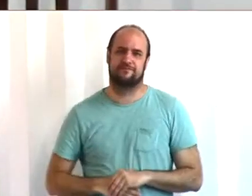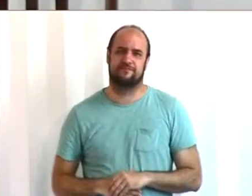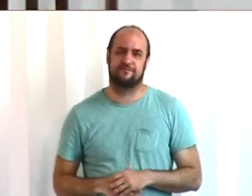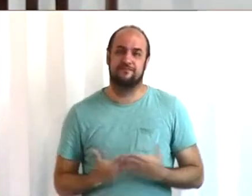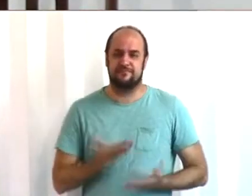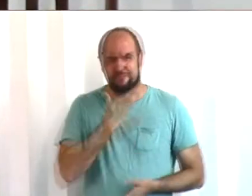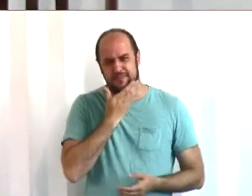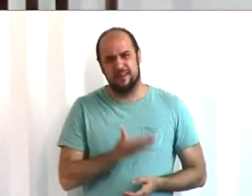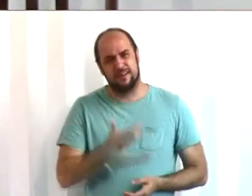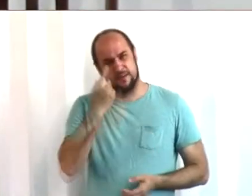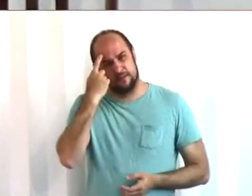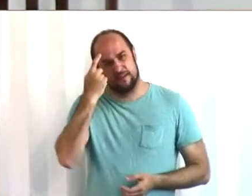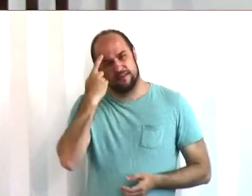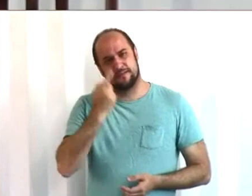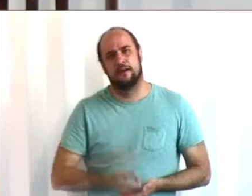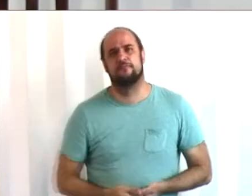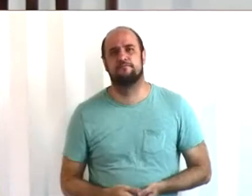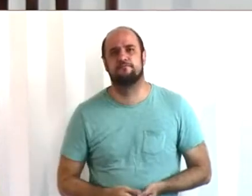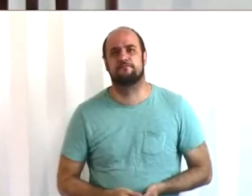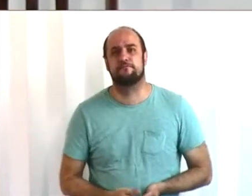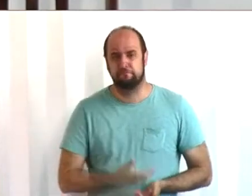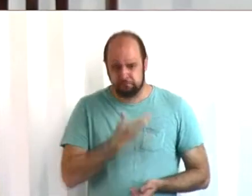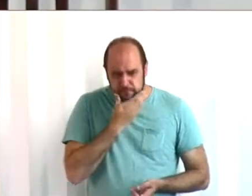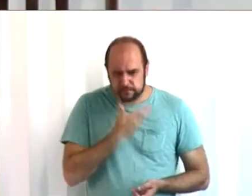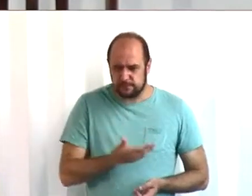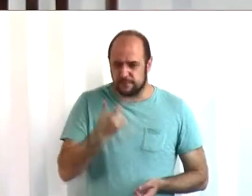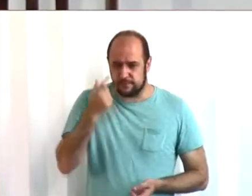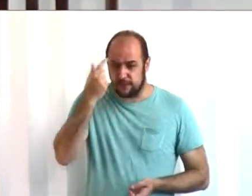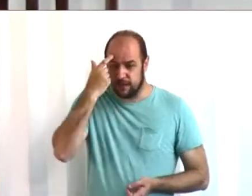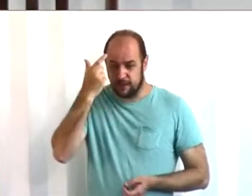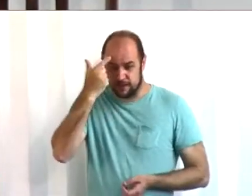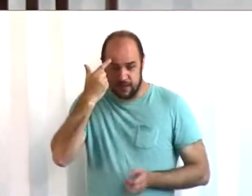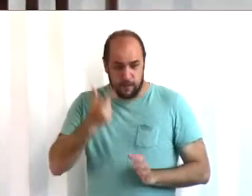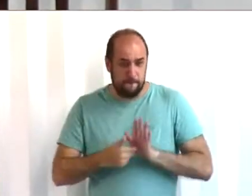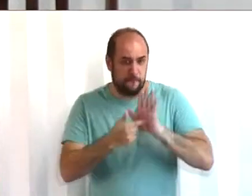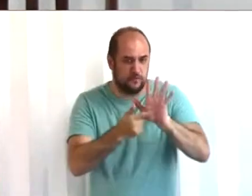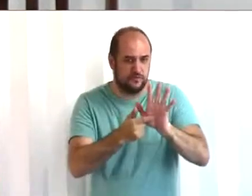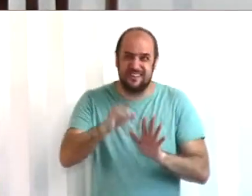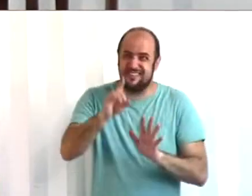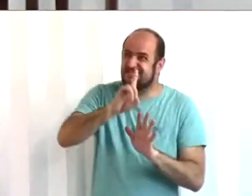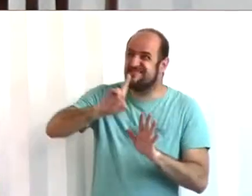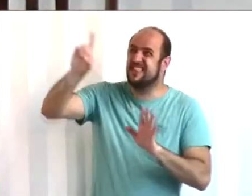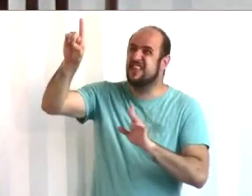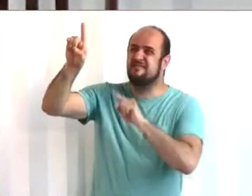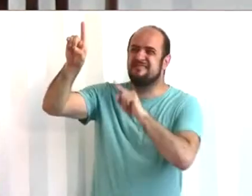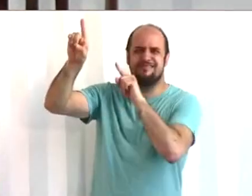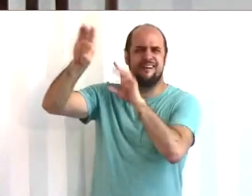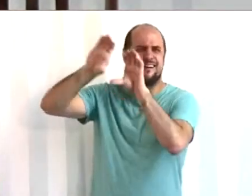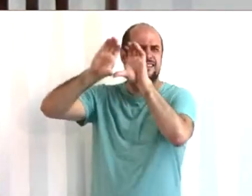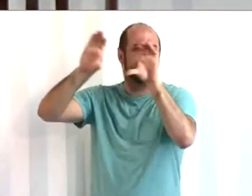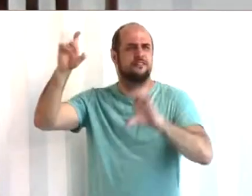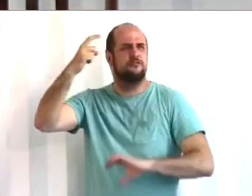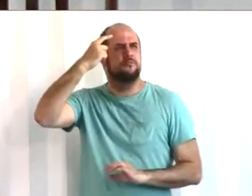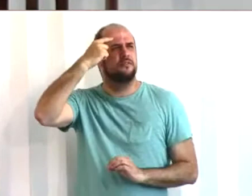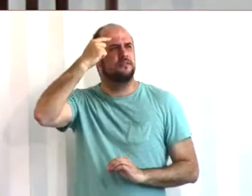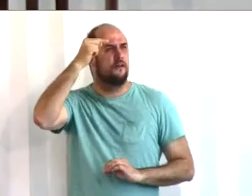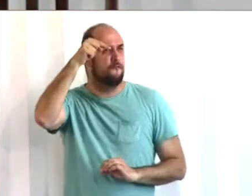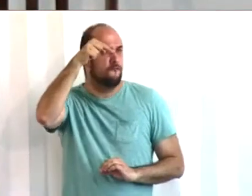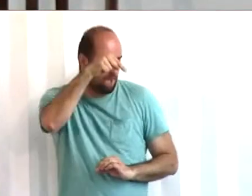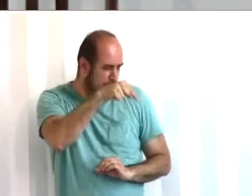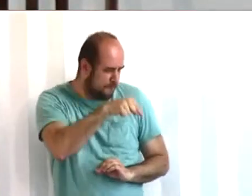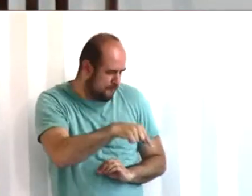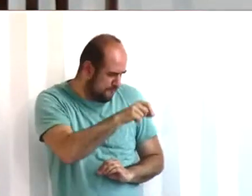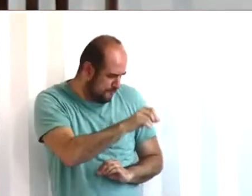Advento nos faz pensar nessas coisas. Advento nos faz mostrar que Deus dos céus um dia disse: este é o meu